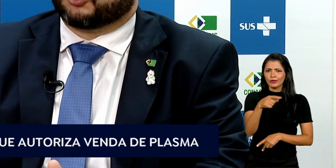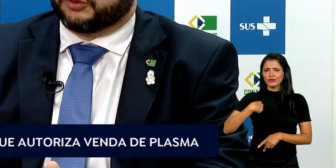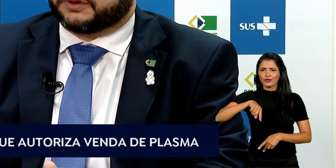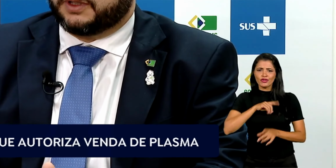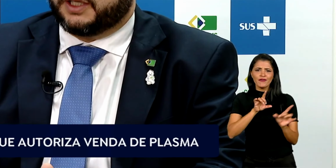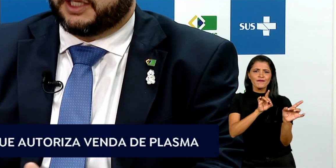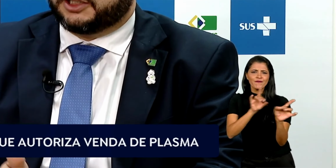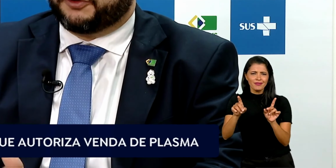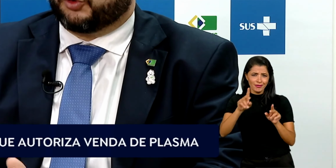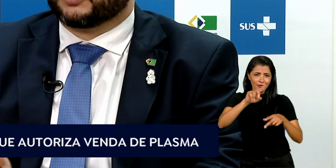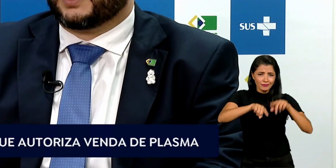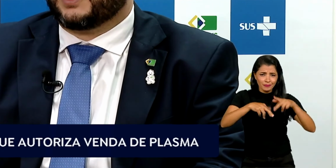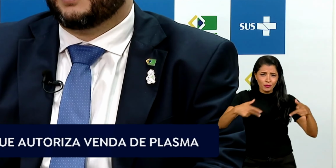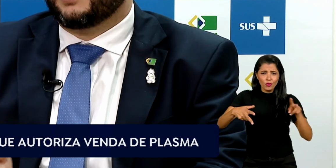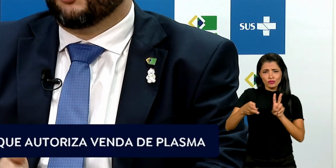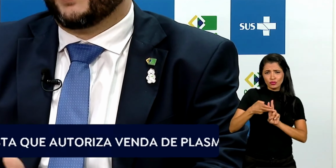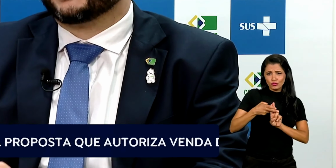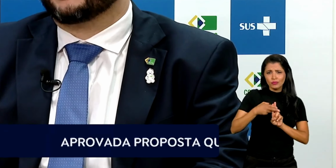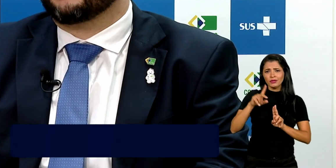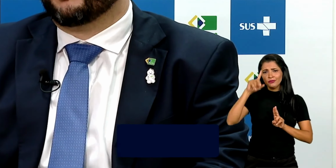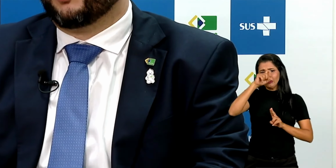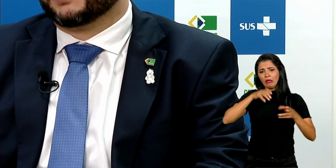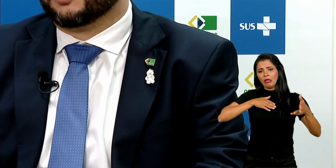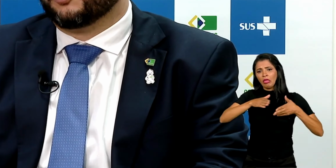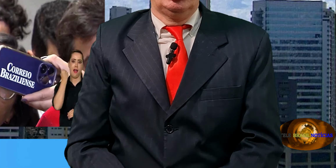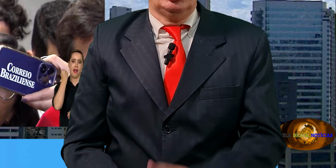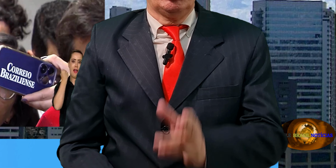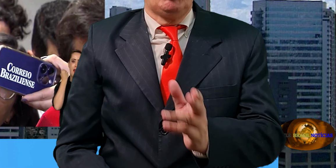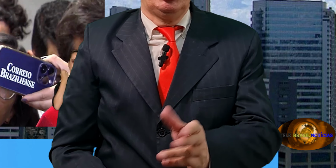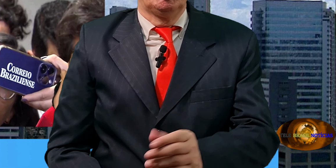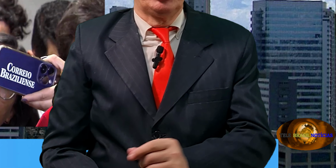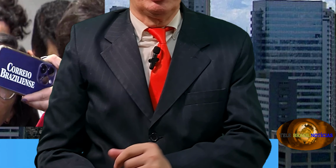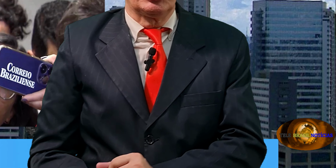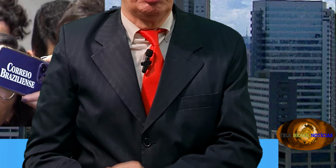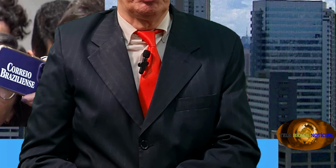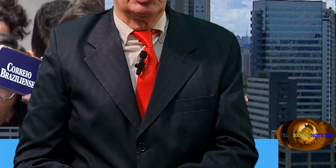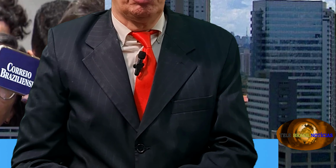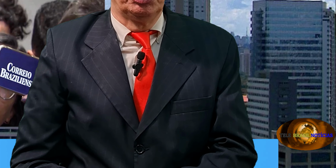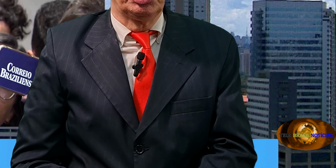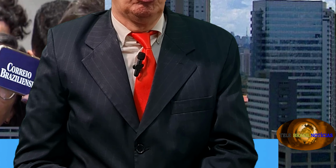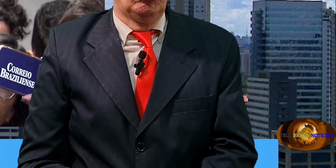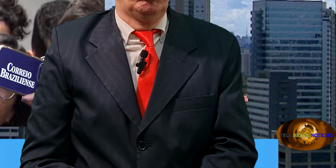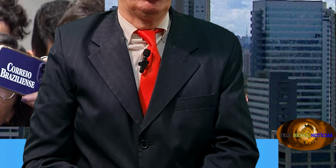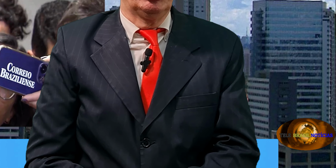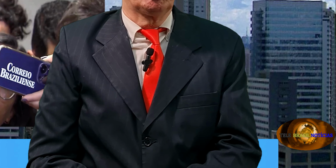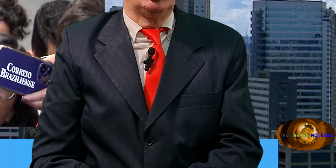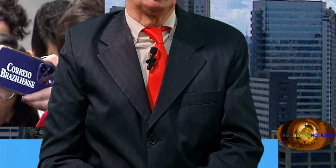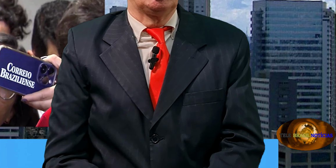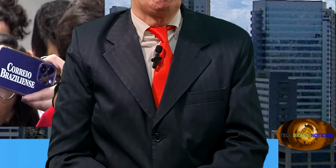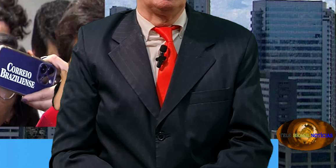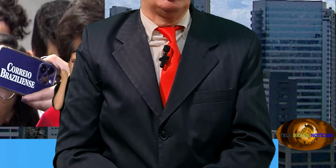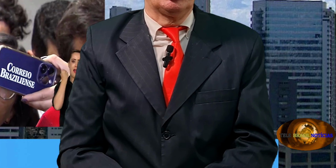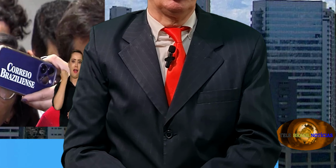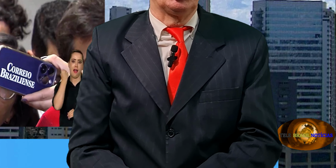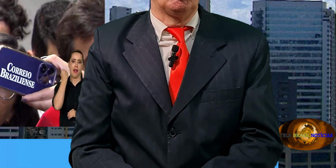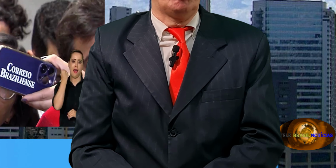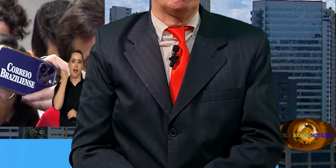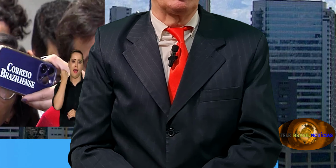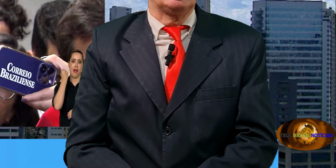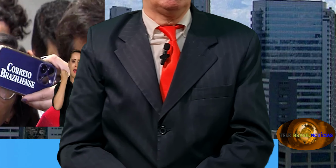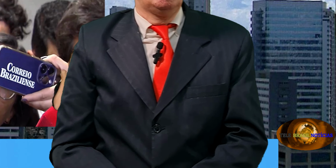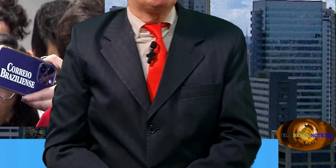comercializar o SUS e dificultar o acesso à população. E ainda falando da questão de saúde, o ministro Alexandre Padilha